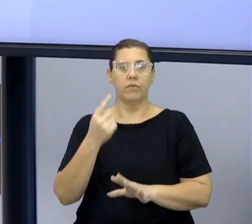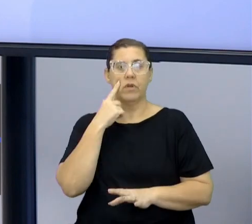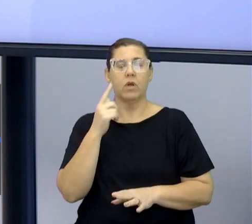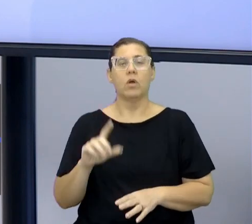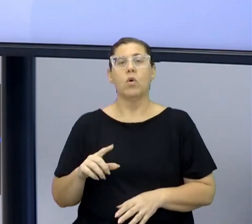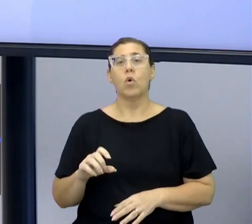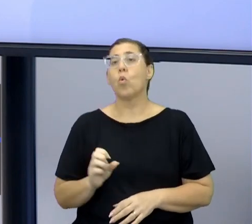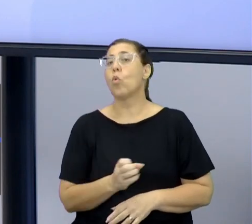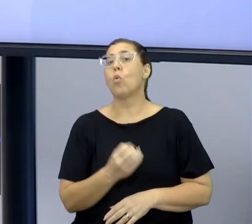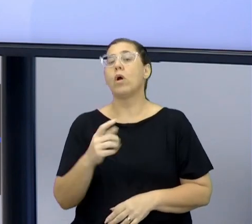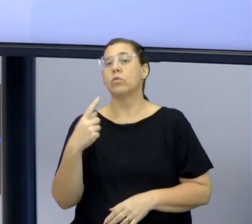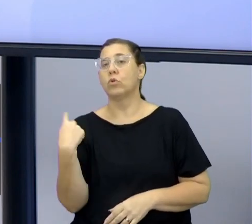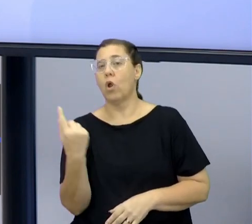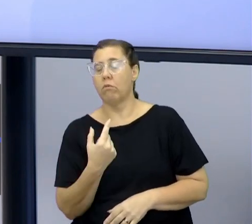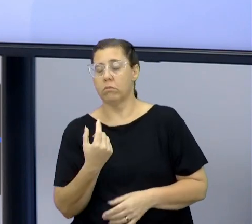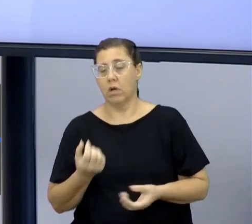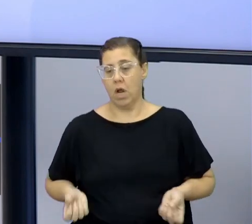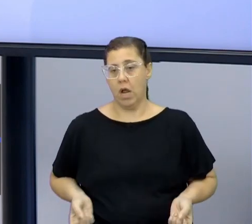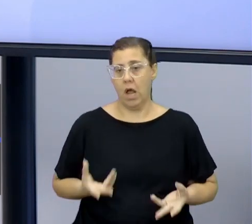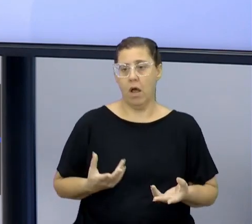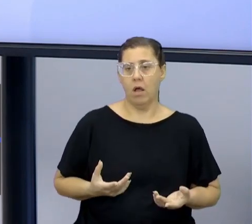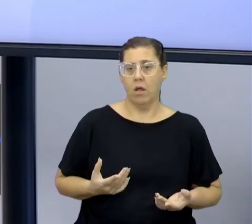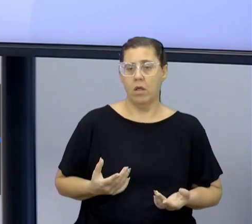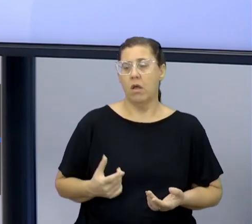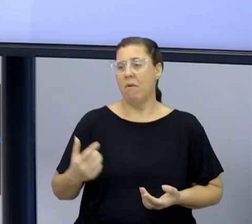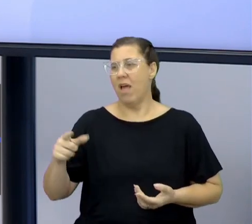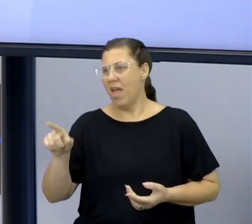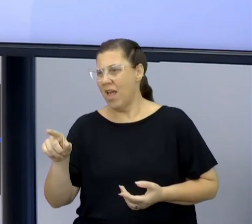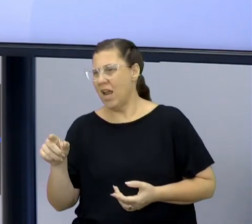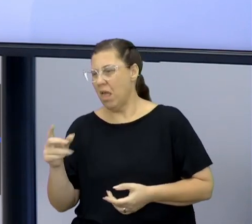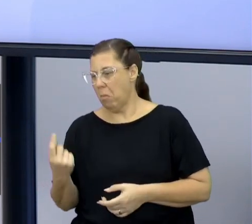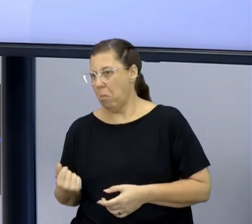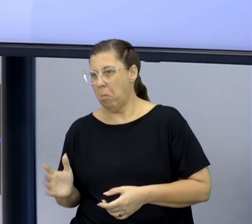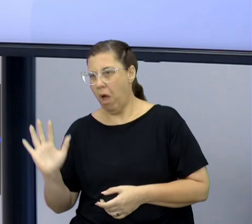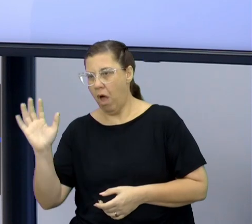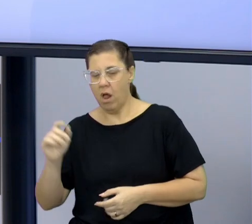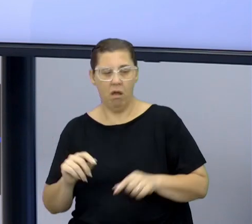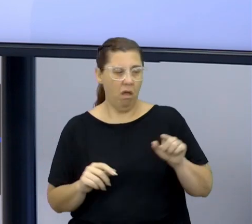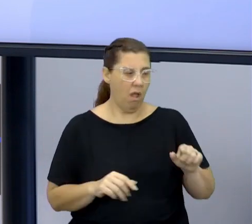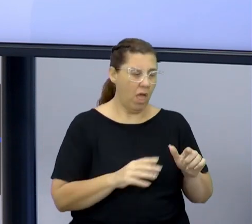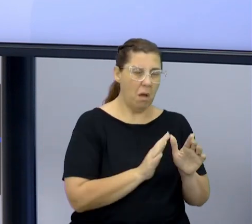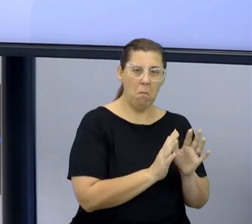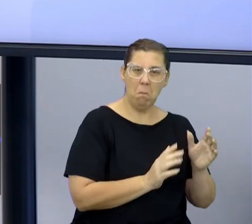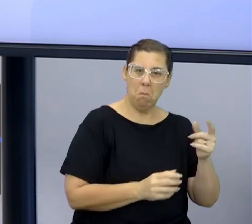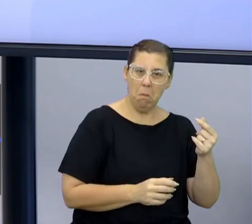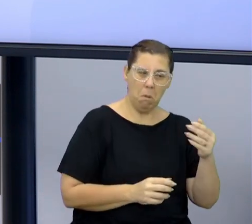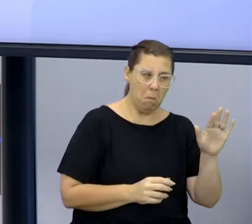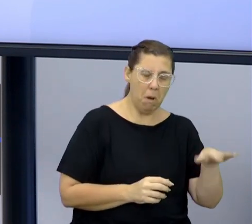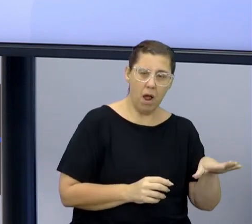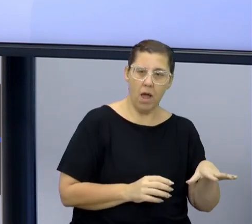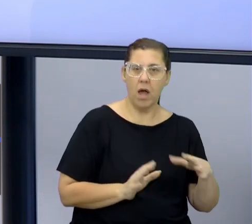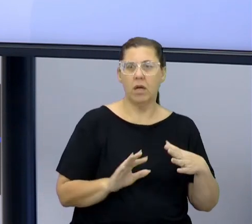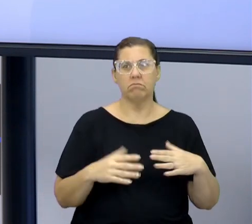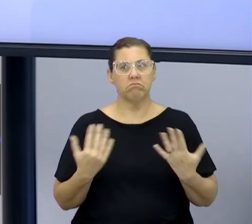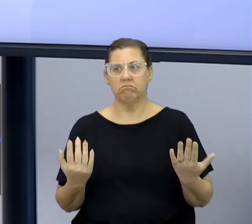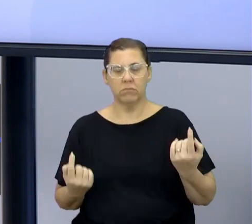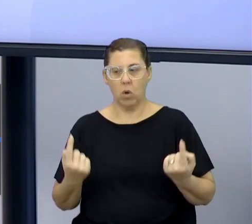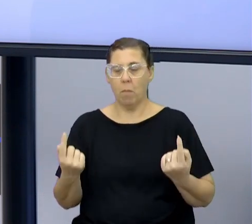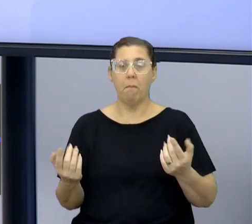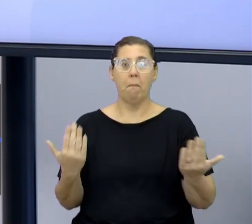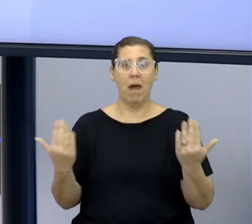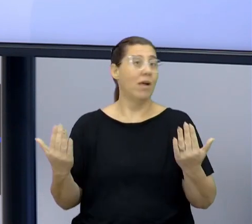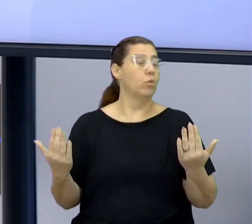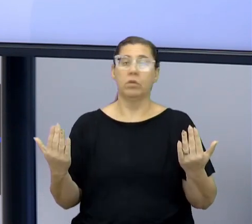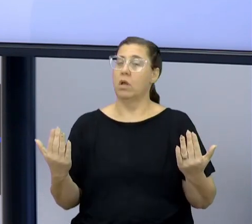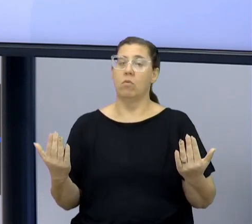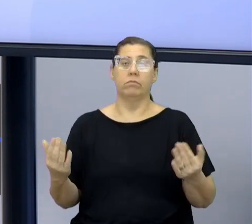a gente gasta. Não que o dele é mais caro que o meu, ou por que o curso de inglês é mais caro que a academia. Então, a